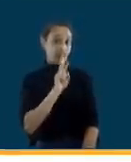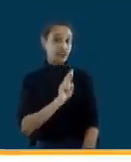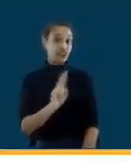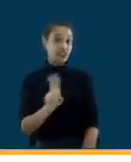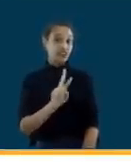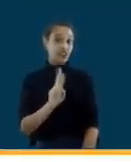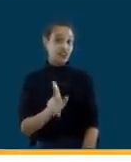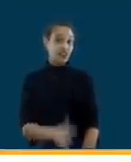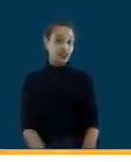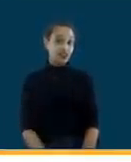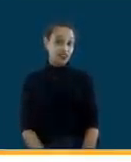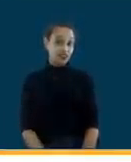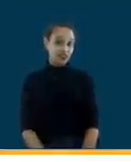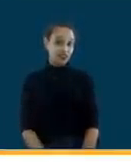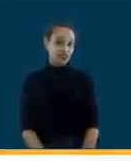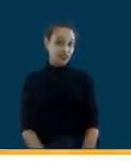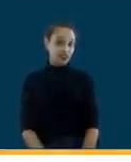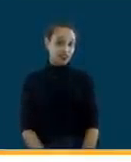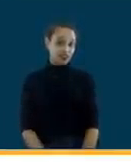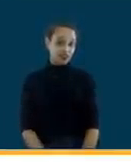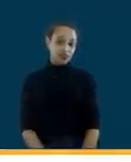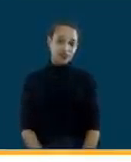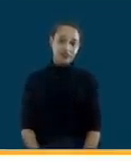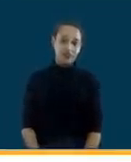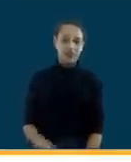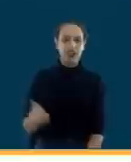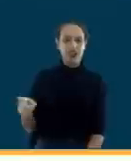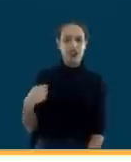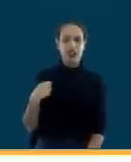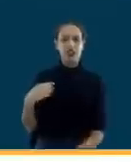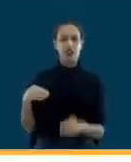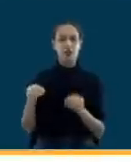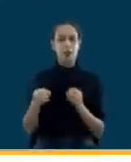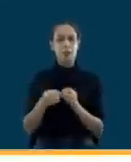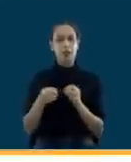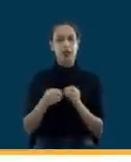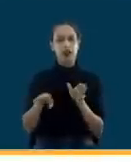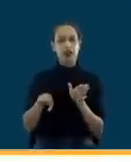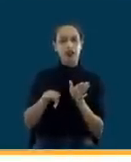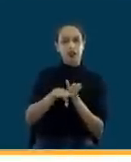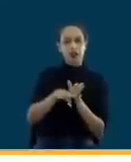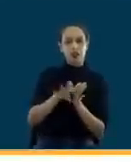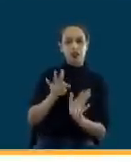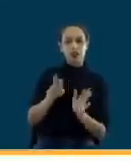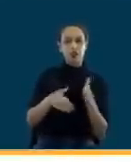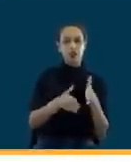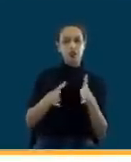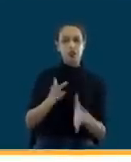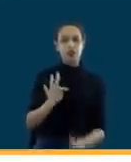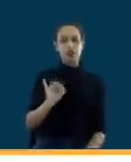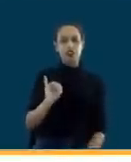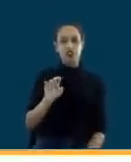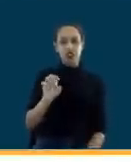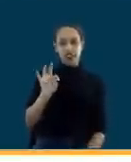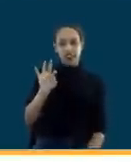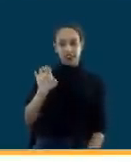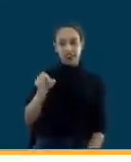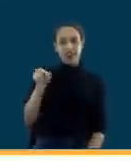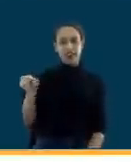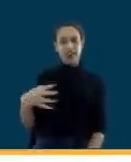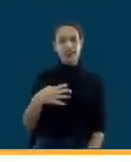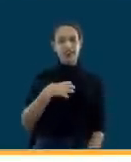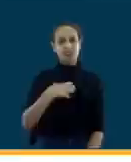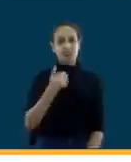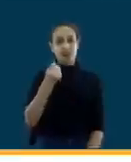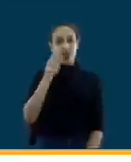Ele morava em Ermelino Matarazzo, perto da marginal do Tietê, né? Então, ele sentiu que o ar era